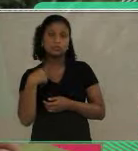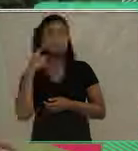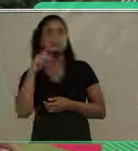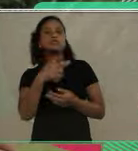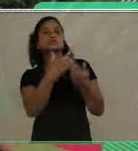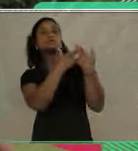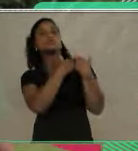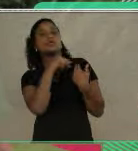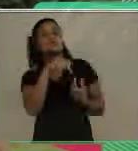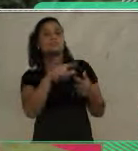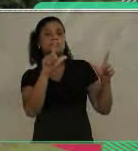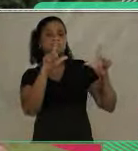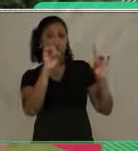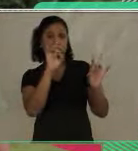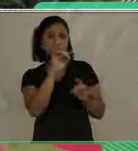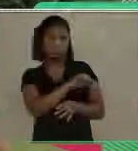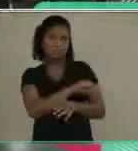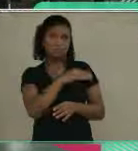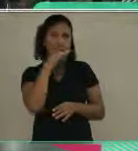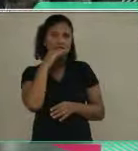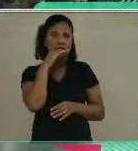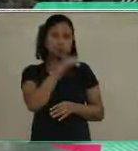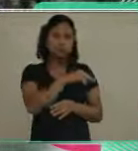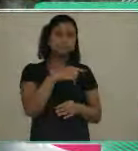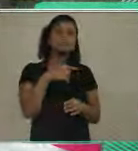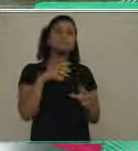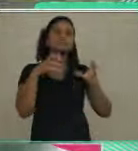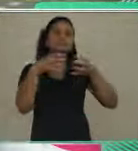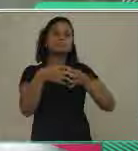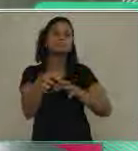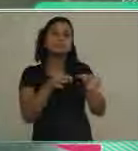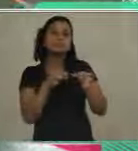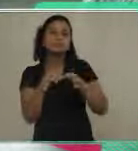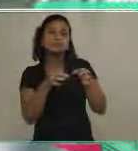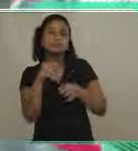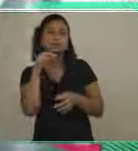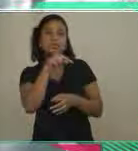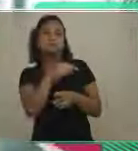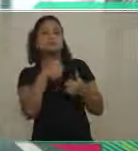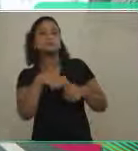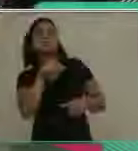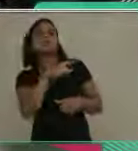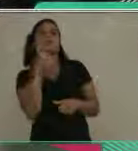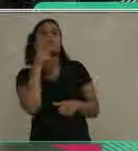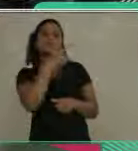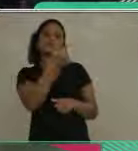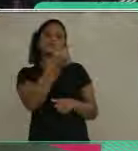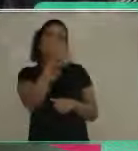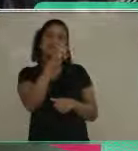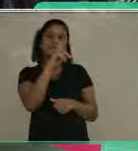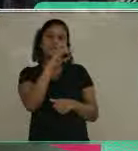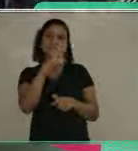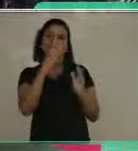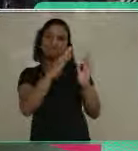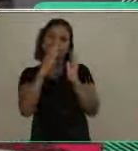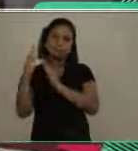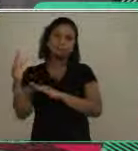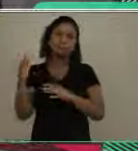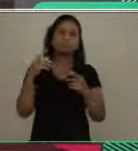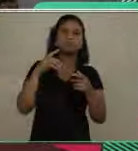Social da Mangueira, em específico ao Projeto Olímpico. A gente está realizando a 12ª edição dos Jogos Especiais da Mangueira. Nós estamos recebendo quase 3 mil